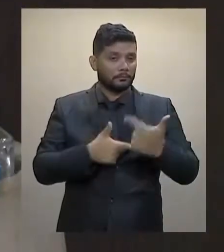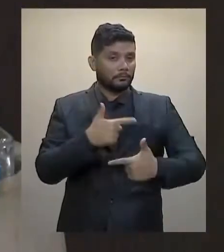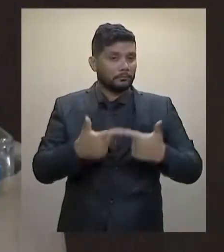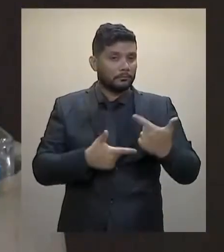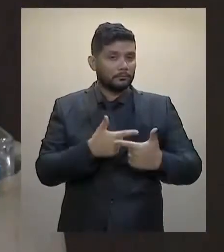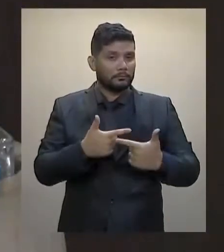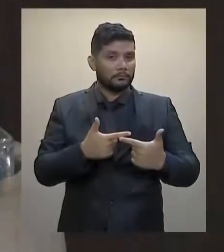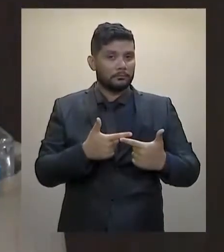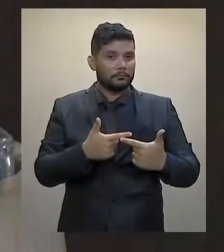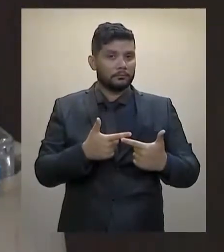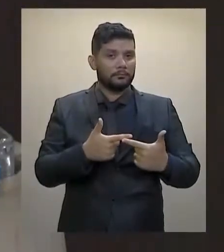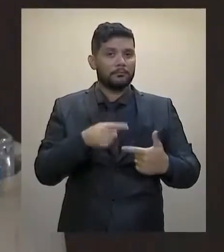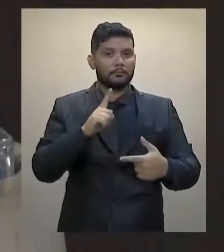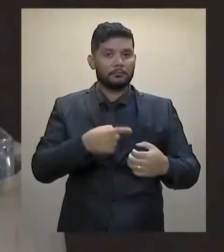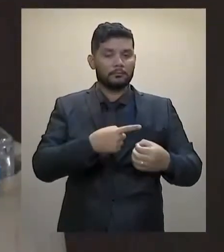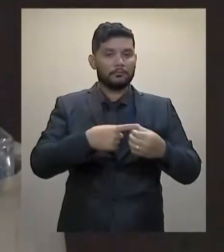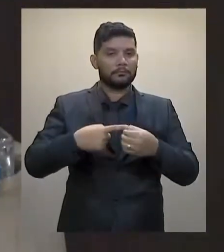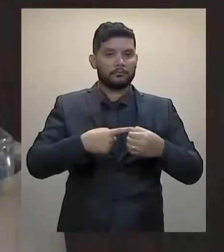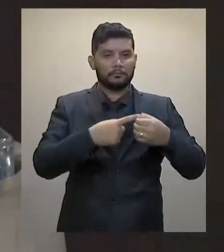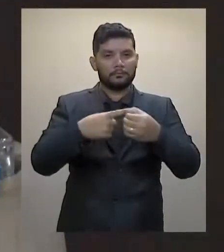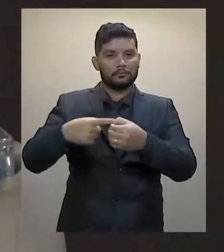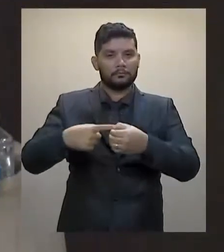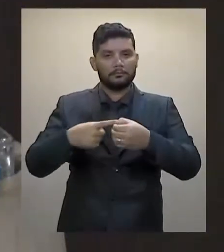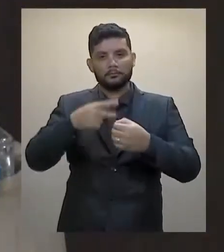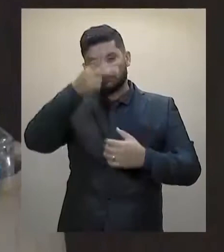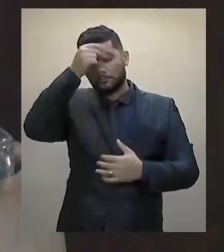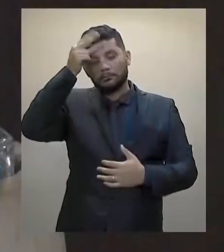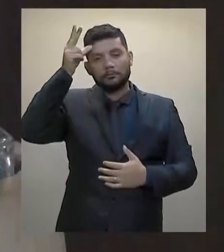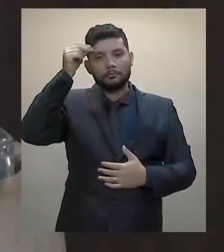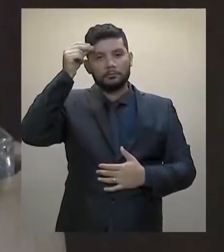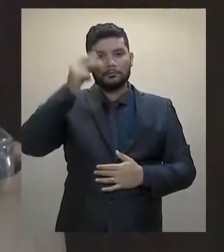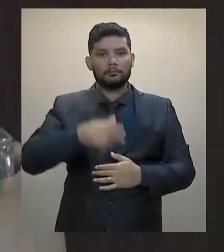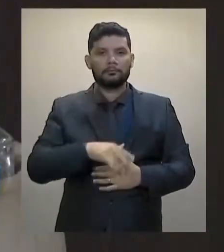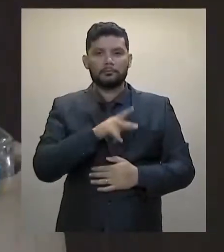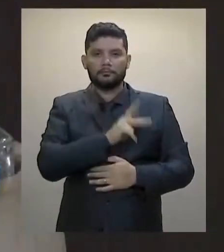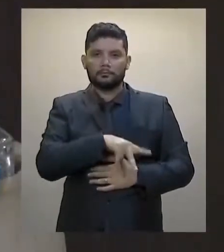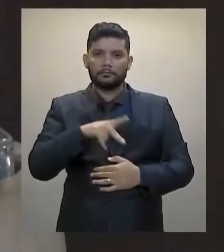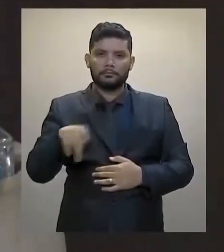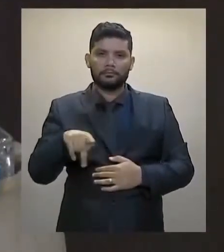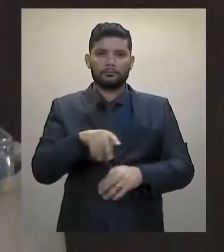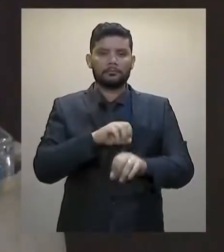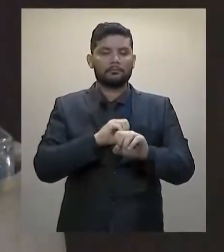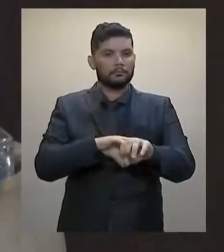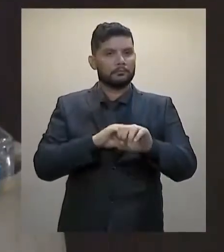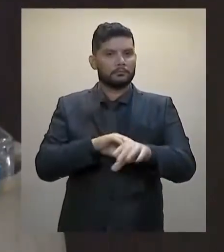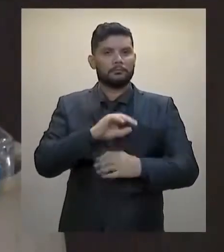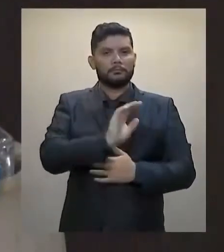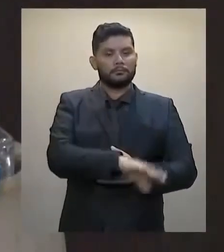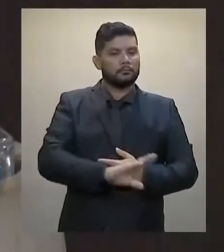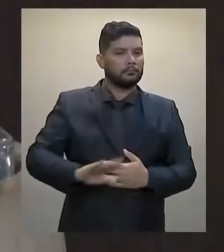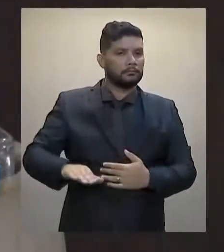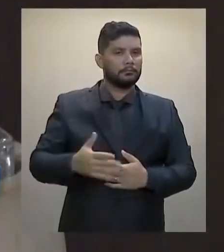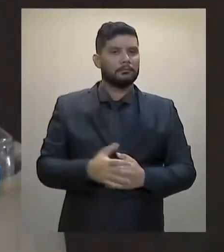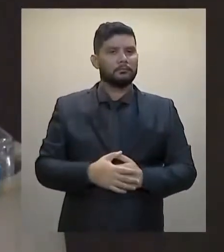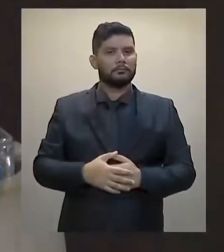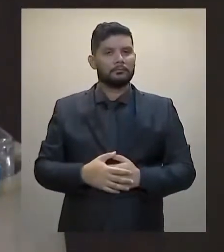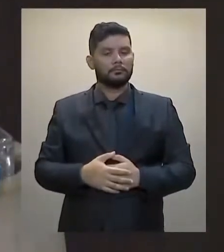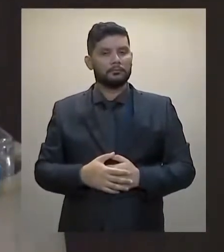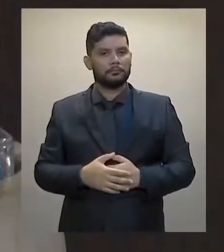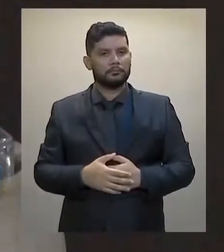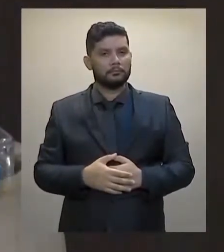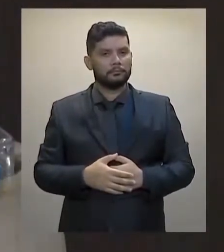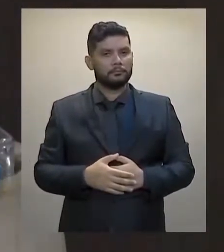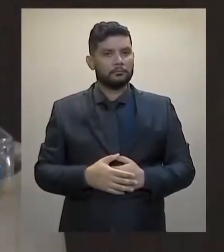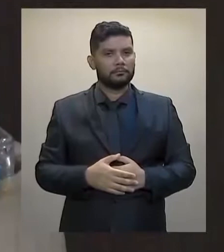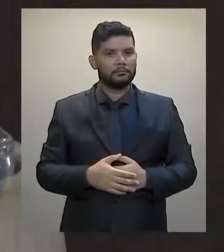nível municipal. É a professora da educação infantil, é